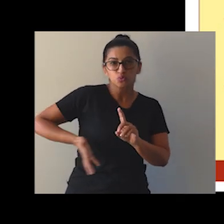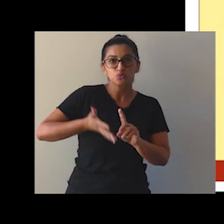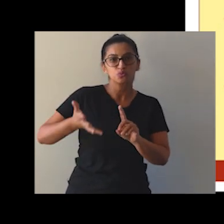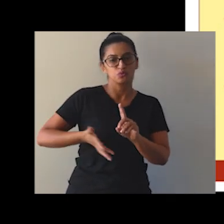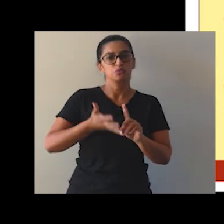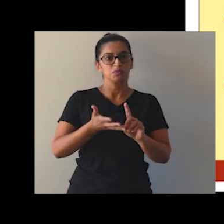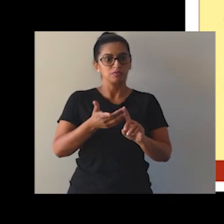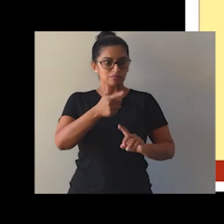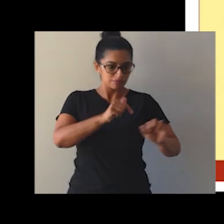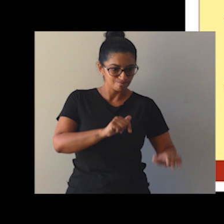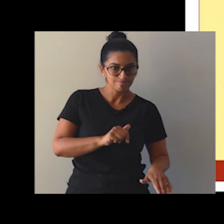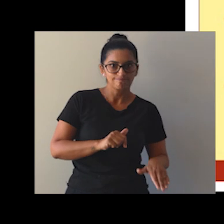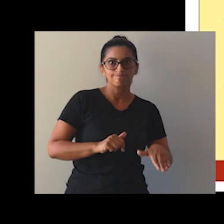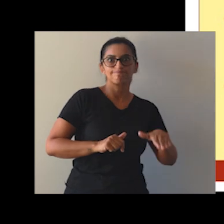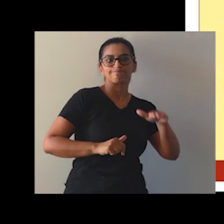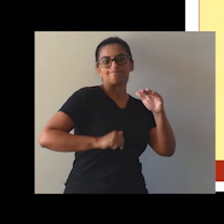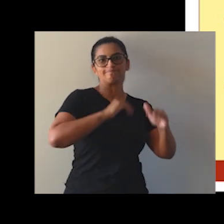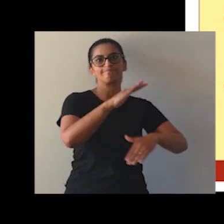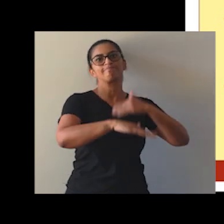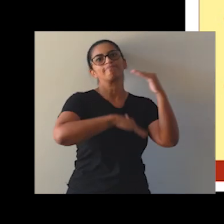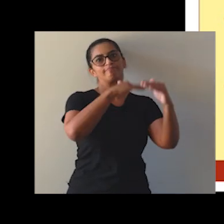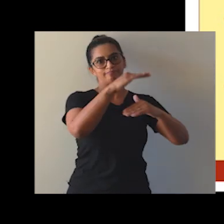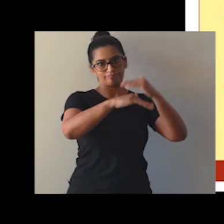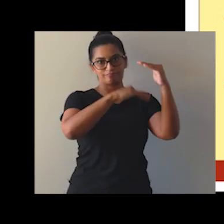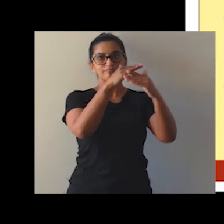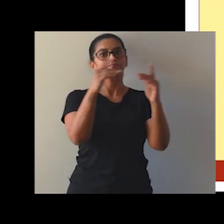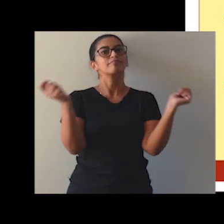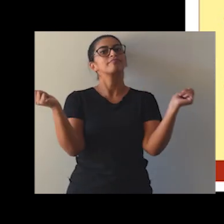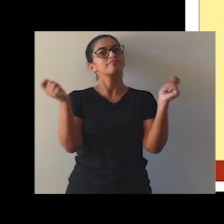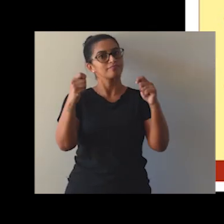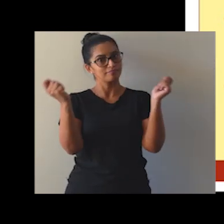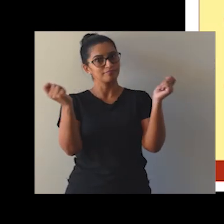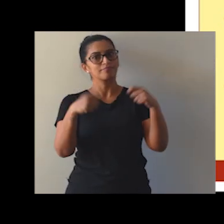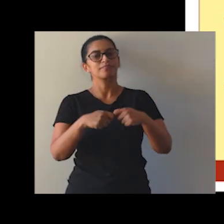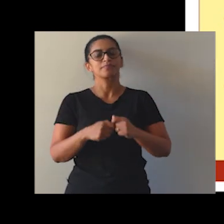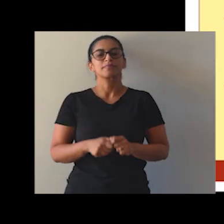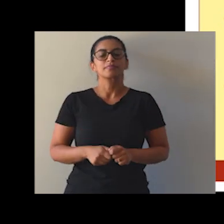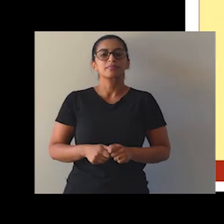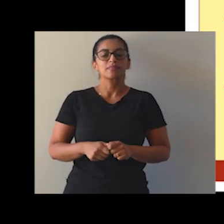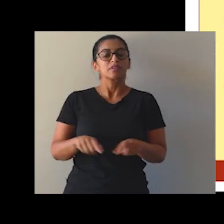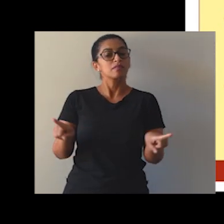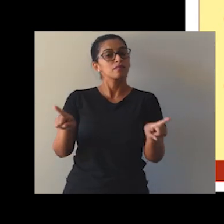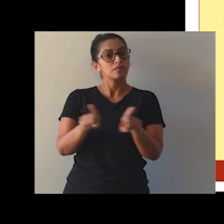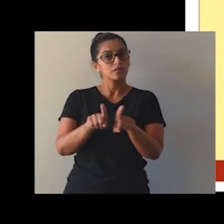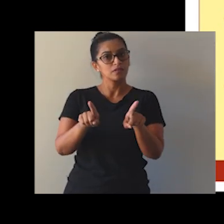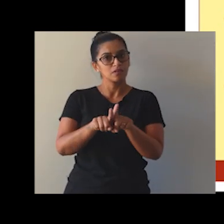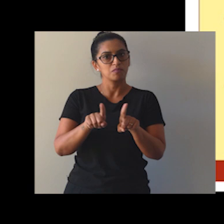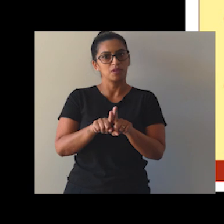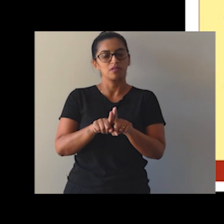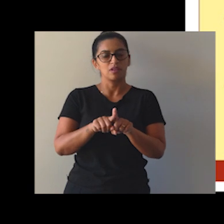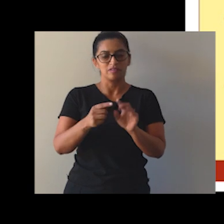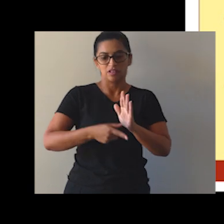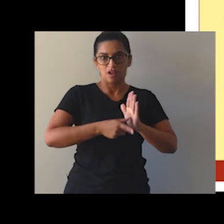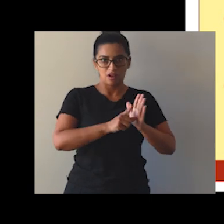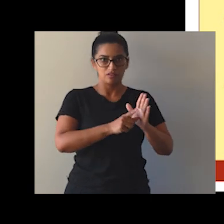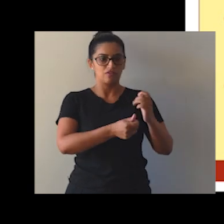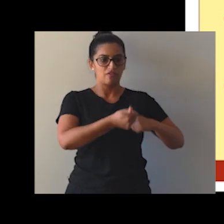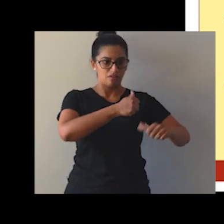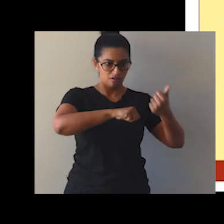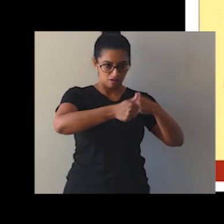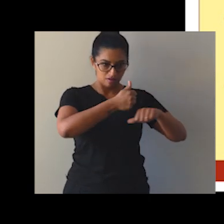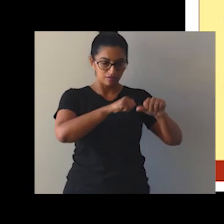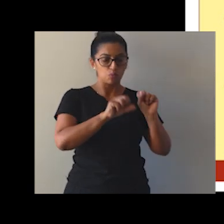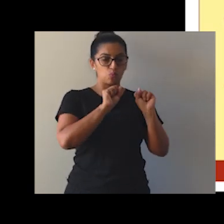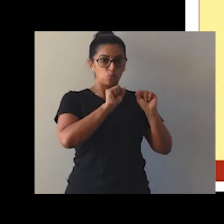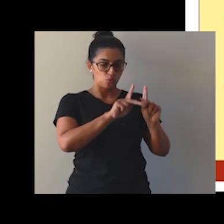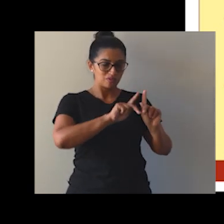toda a evolução dessa criança com deficiência visual. Ela terá, depois da avaliação funcional da visão,